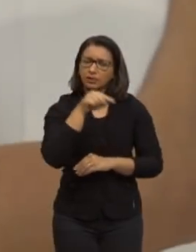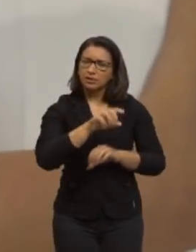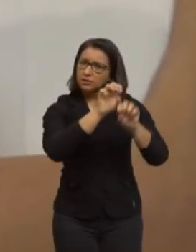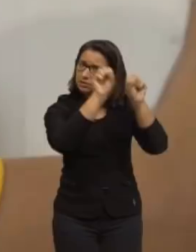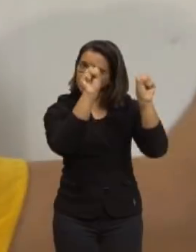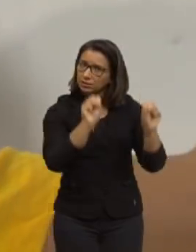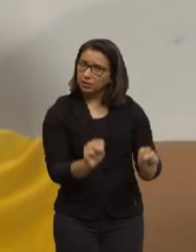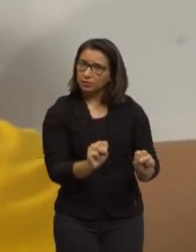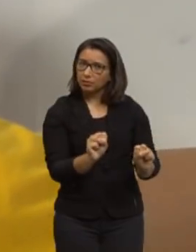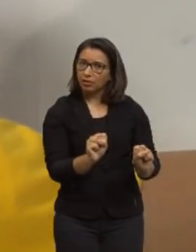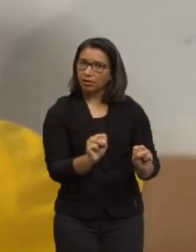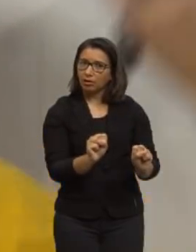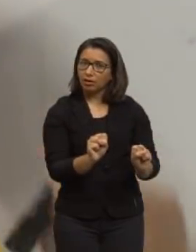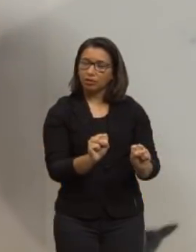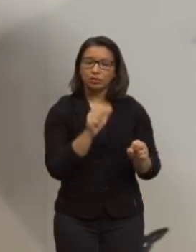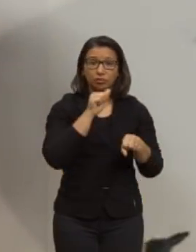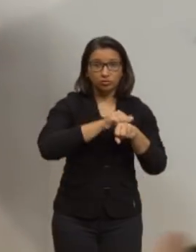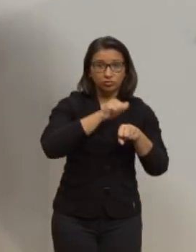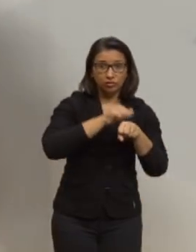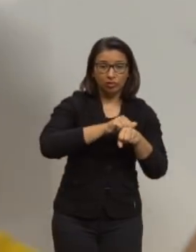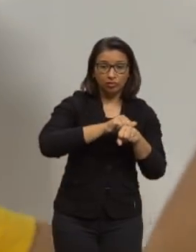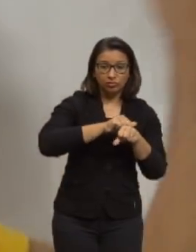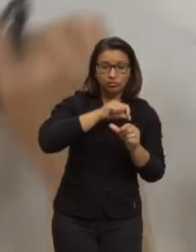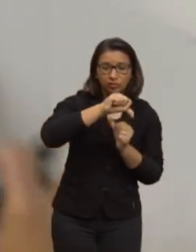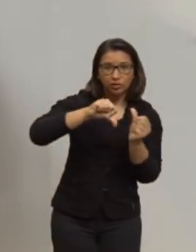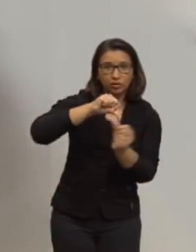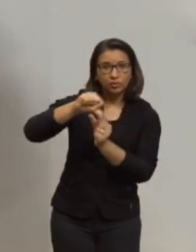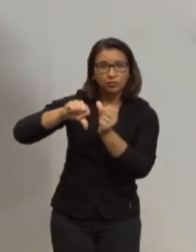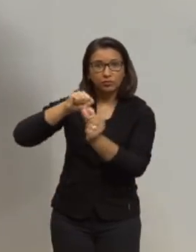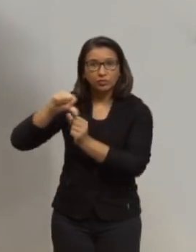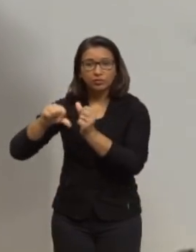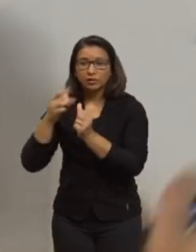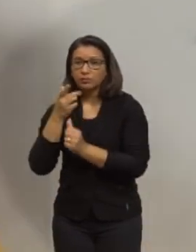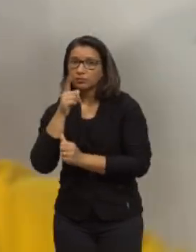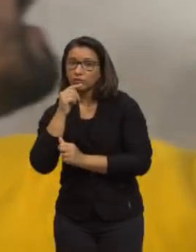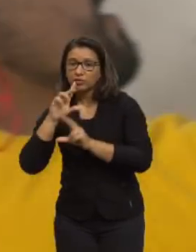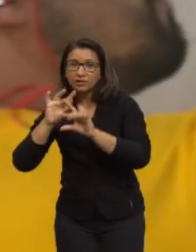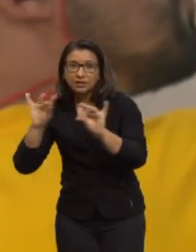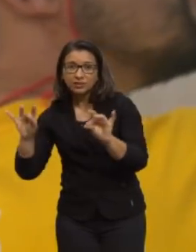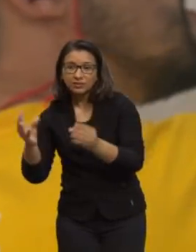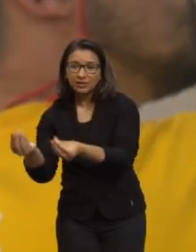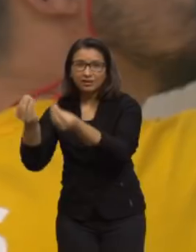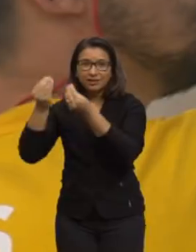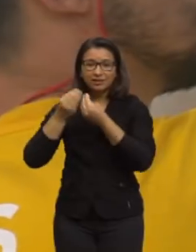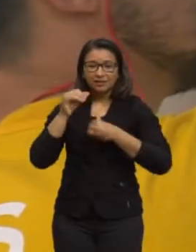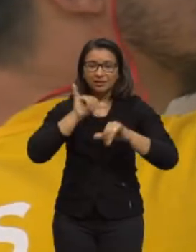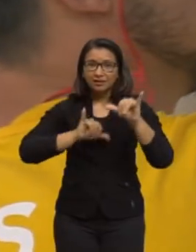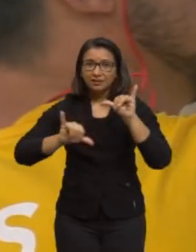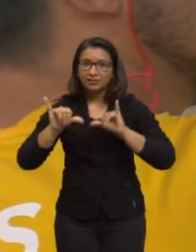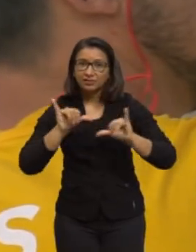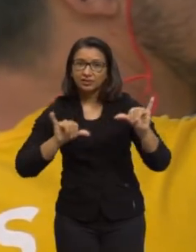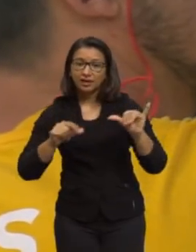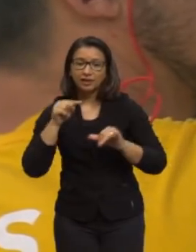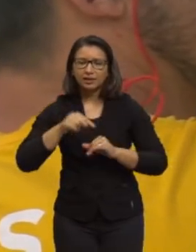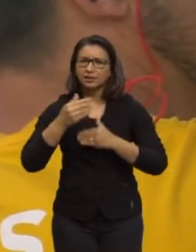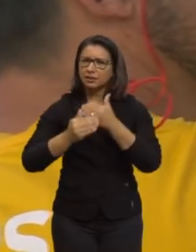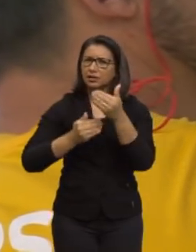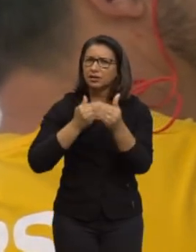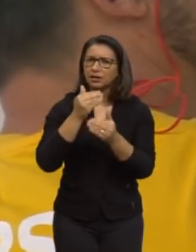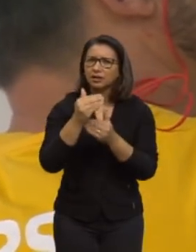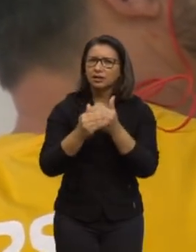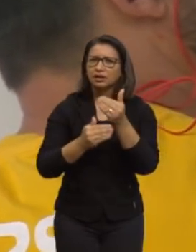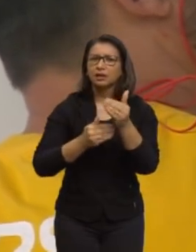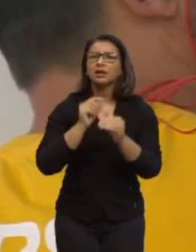né ele sai do sólido e vai para o líquido então ele está ganhando energia e esse processo é um processo